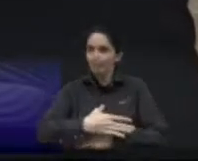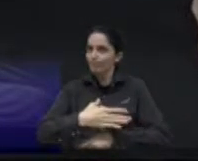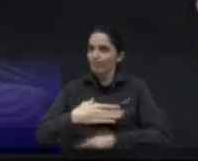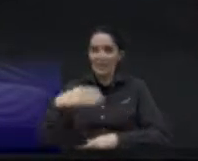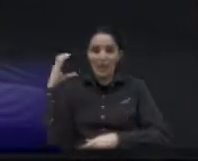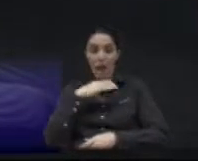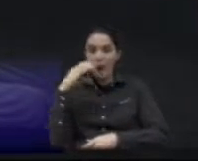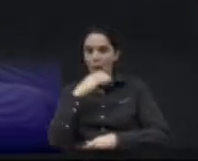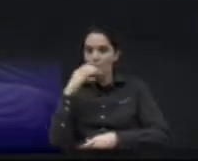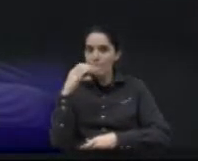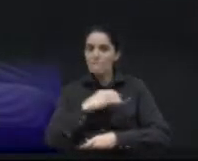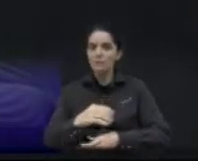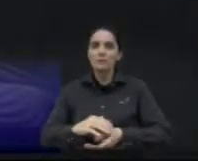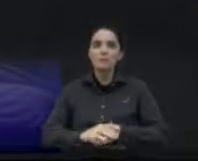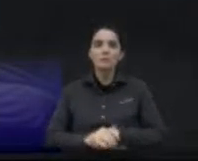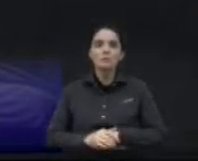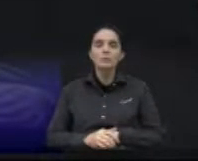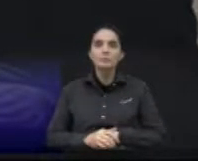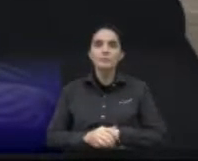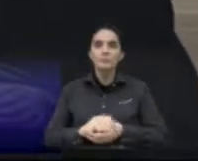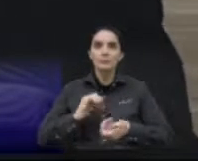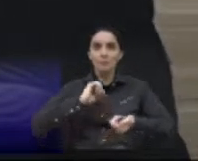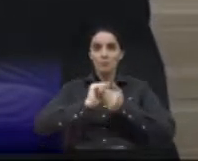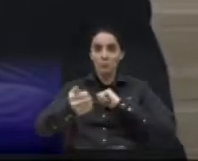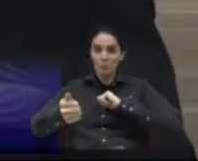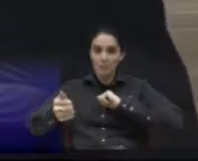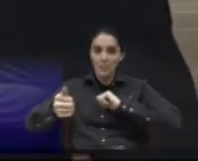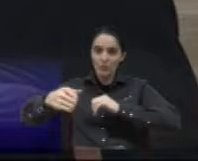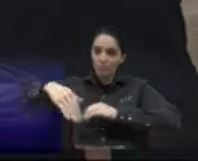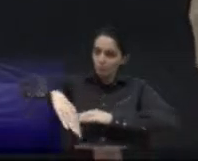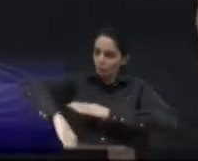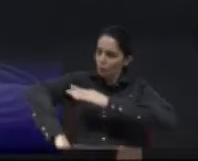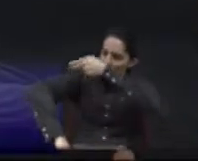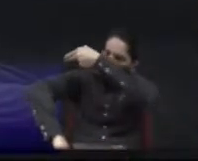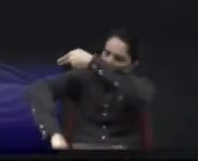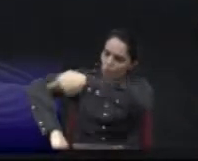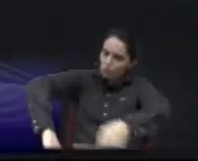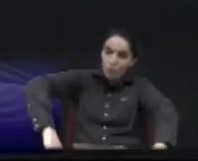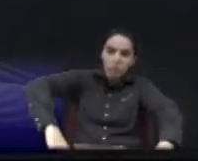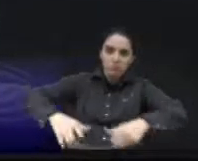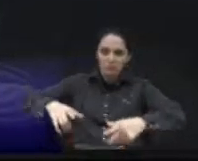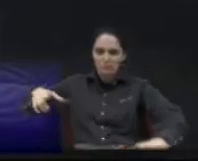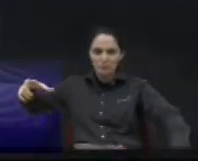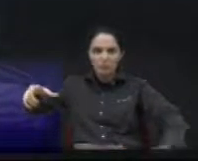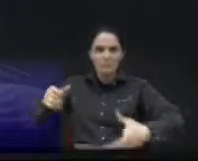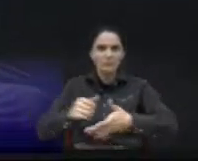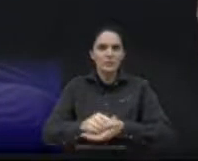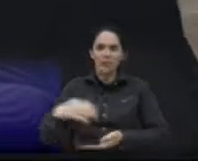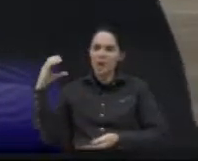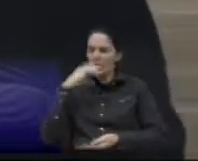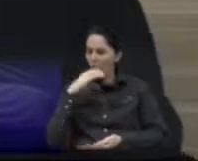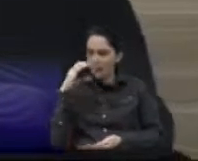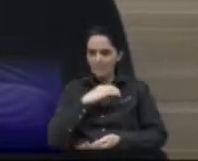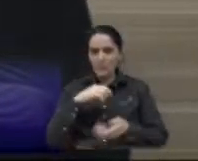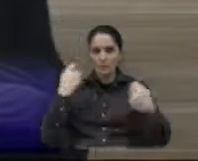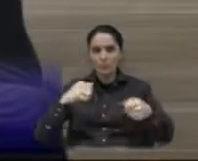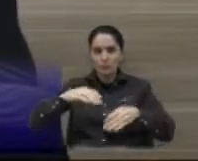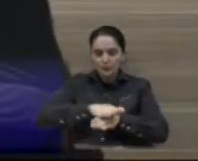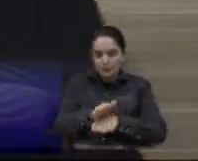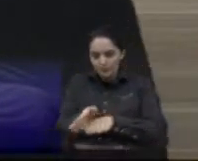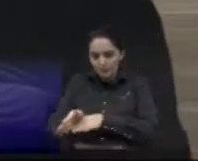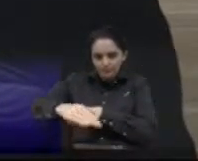porque é um esporte onde eles descem a ladeira com esse skate maior, e a velocidade é muito rápida e vem fazendo manobras.